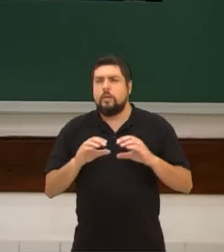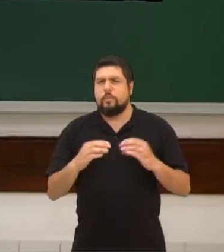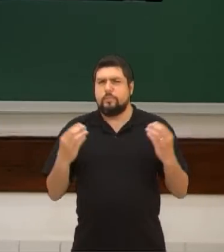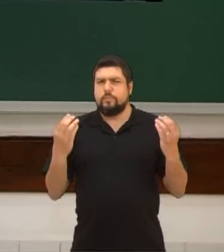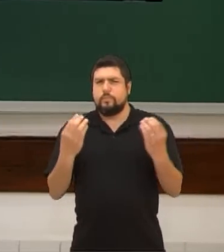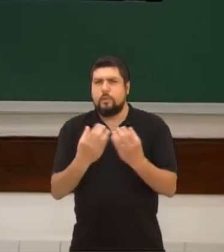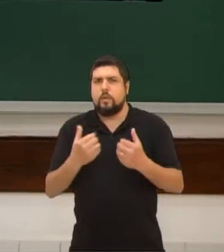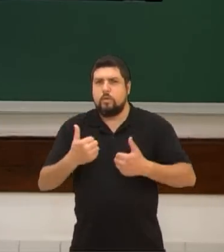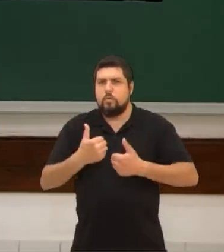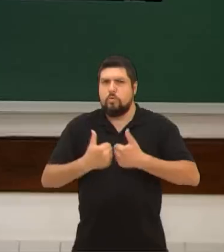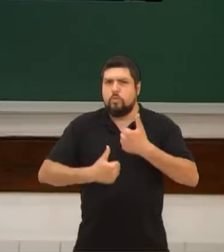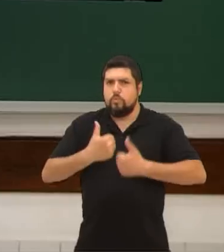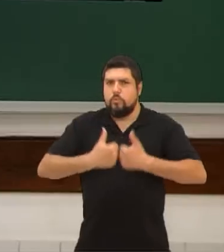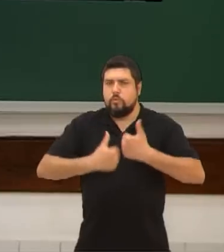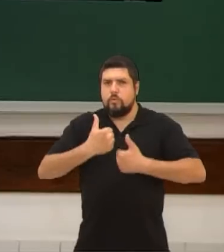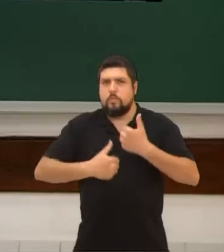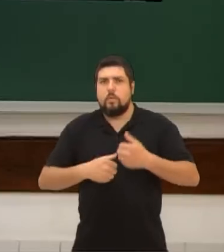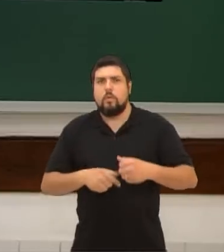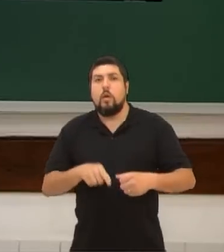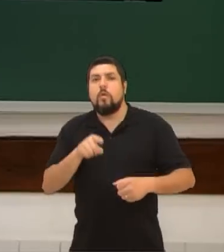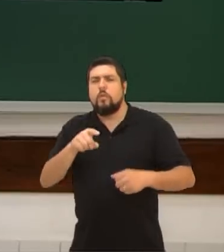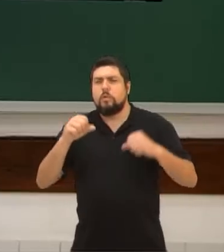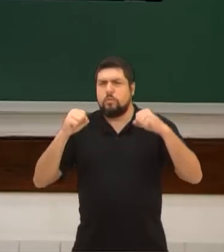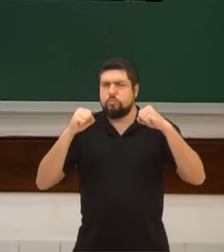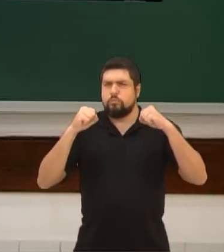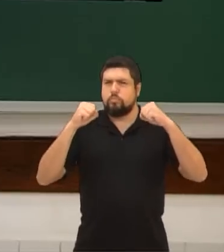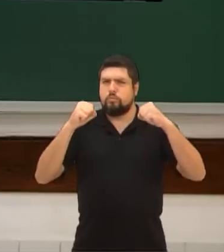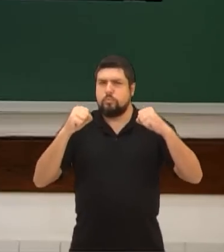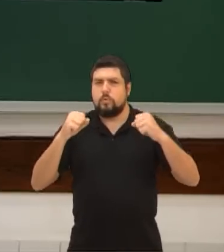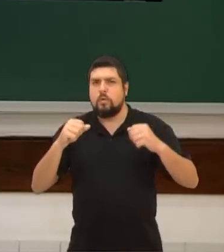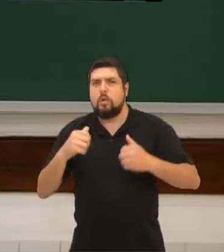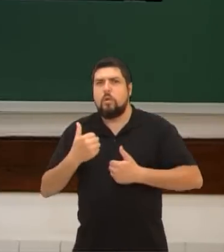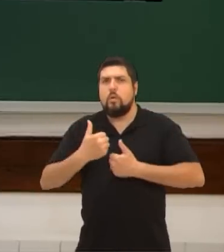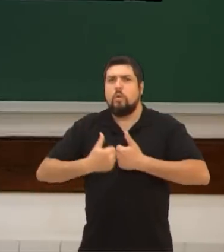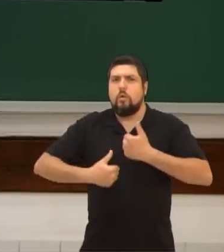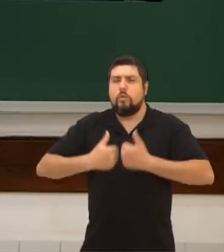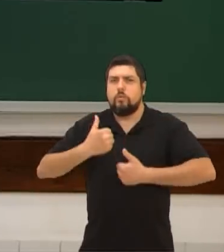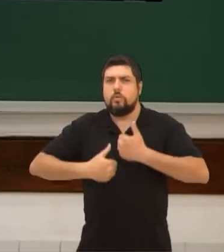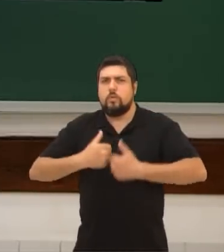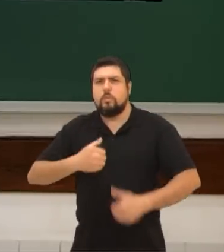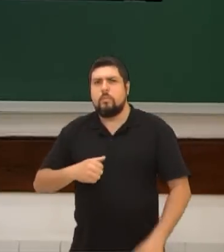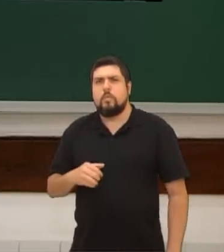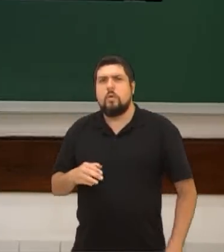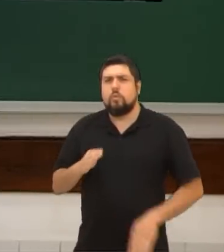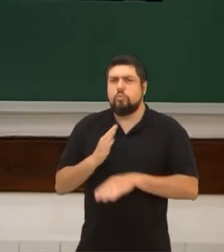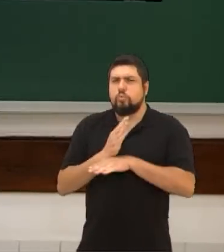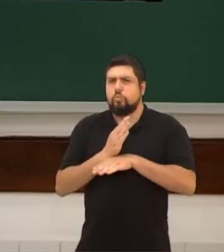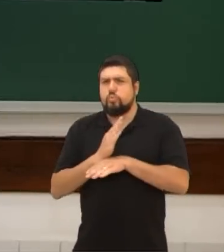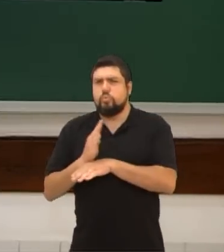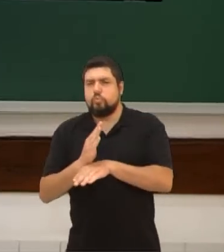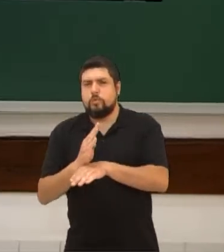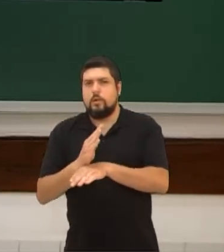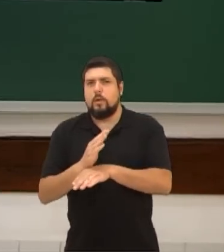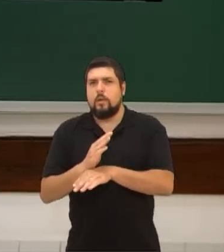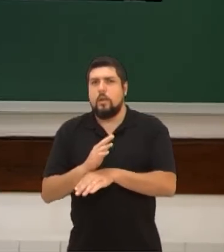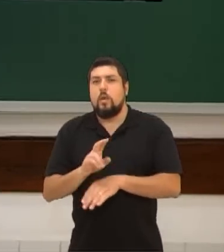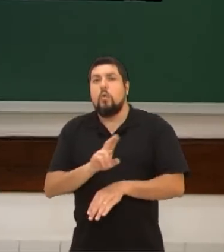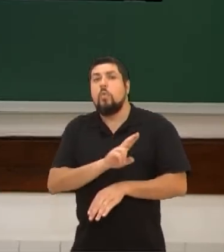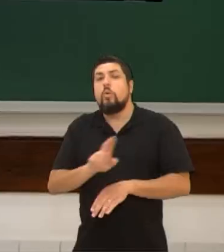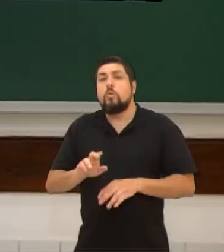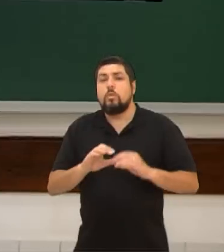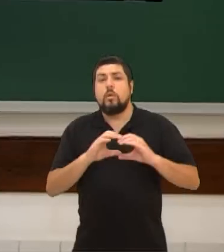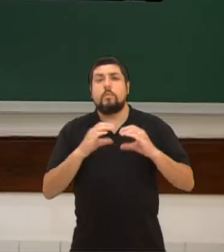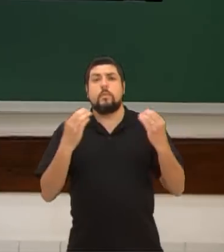do Londrina, do Tubarão, você que torce para o time de Londrina, que torce para o Tubarão, ele recebe o nome de Estádio do Café, Ele